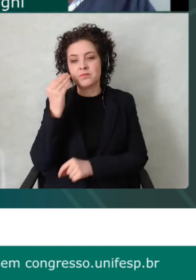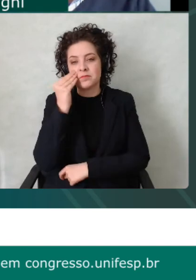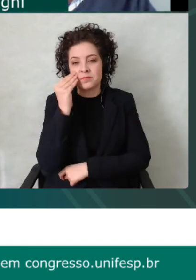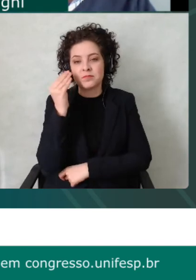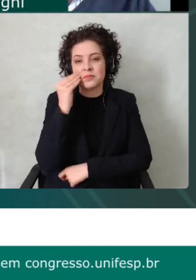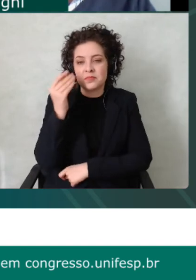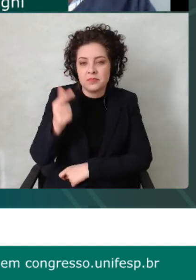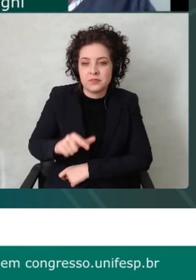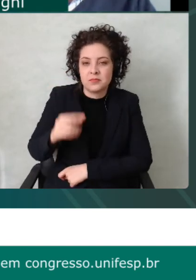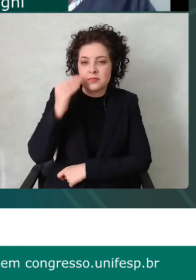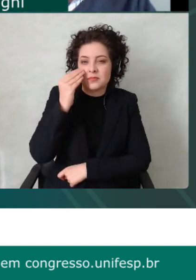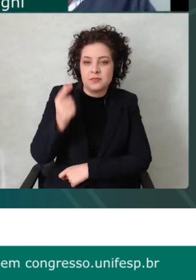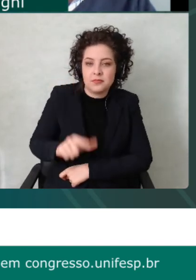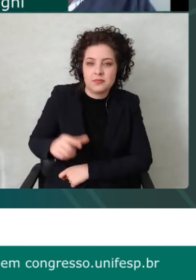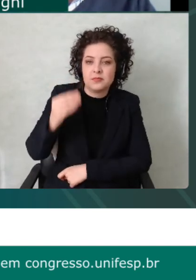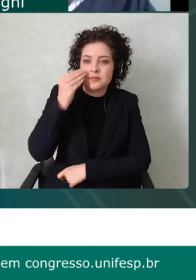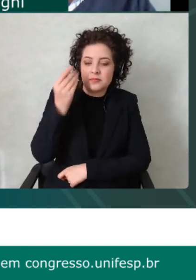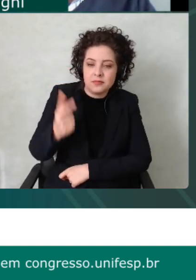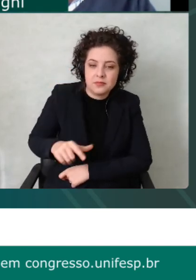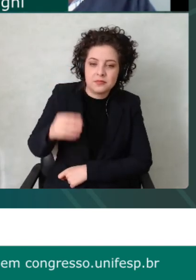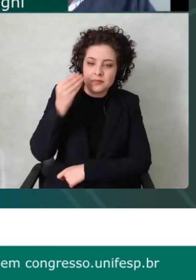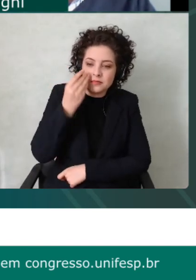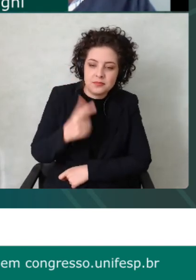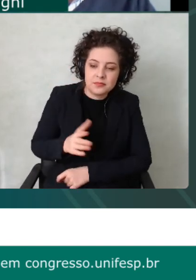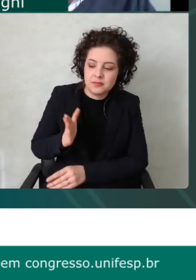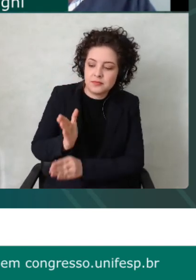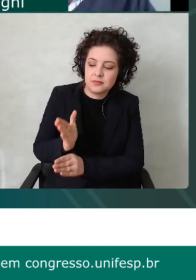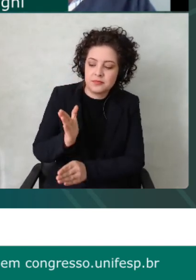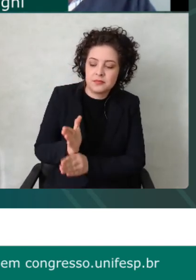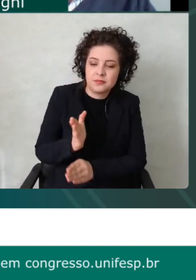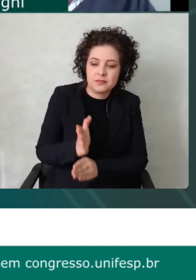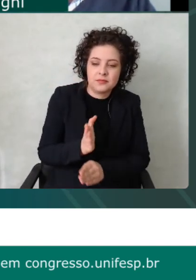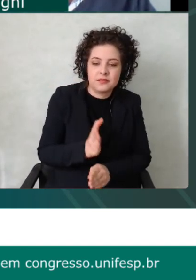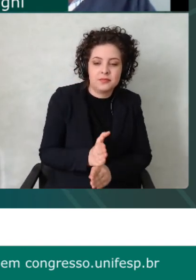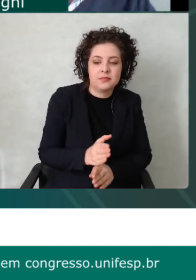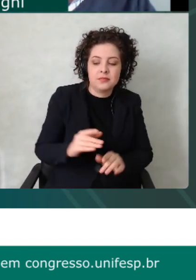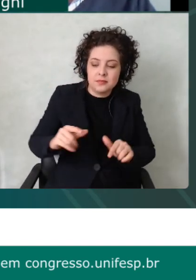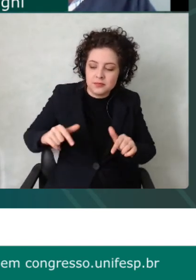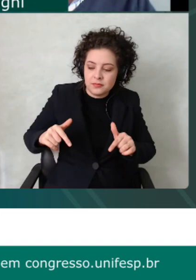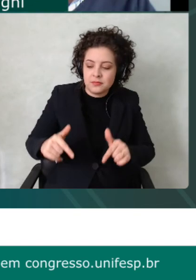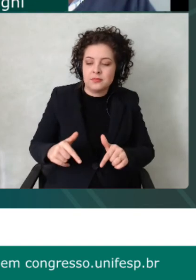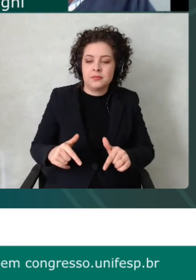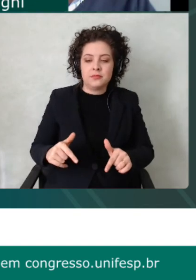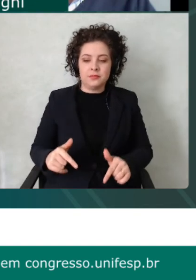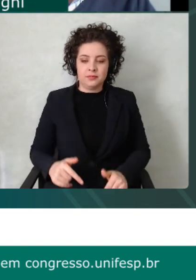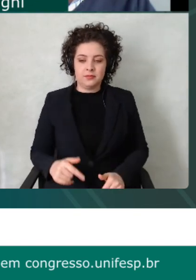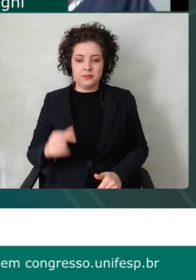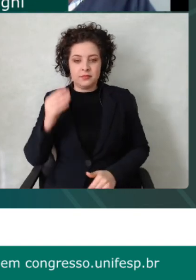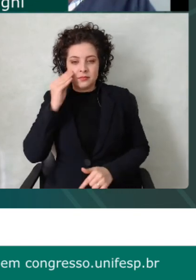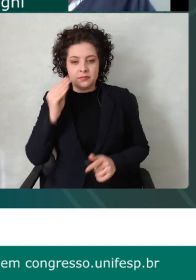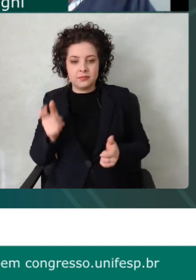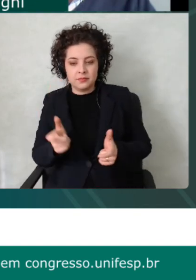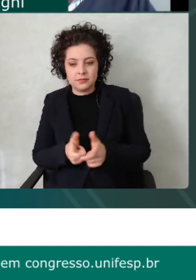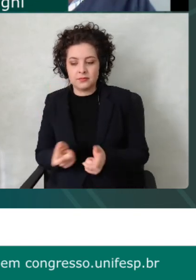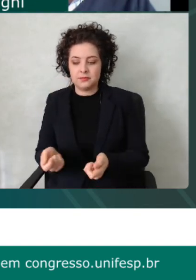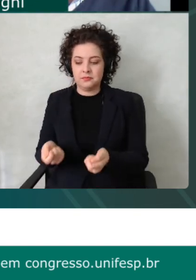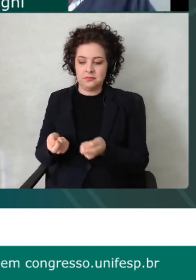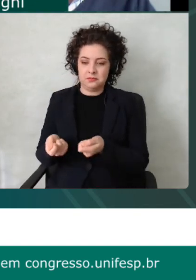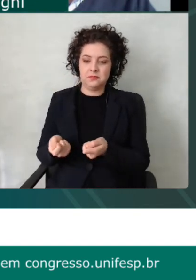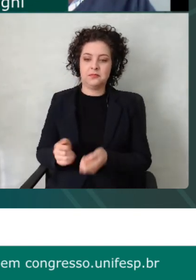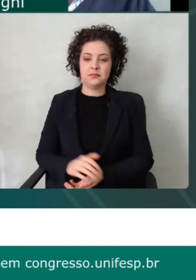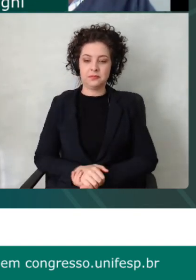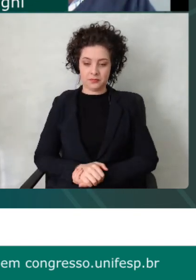fazer diagnóstico, atuar de forma a conter a disseminação dessa doença, como uma das